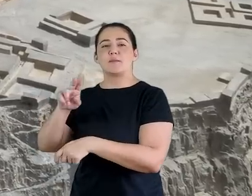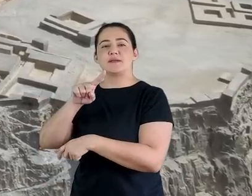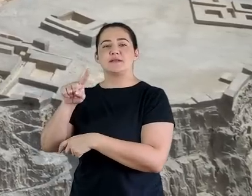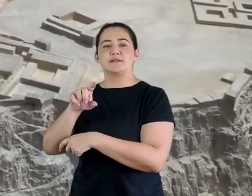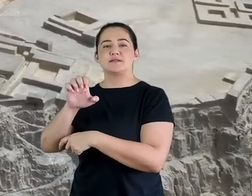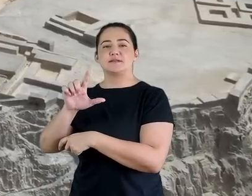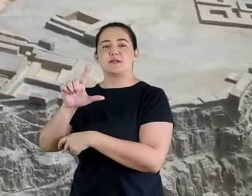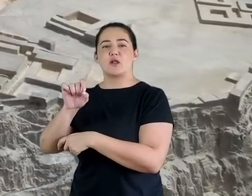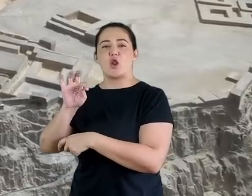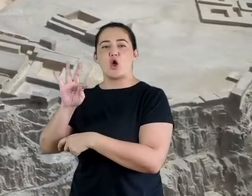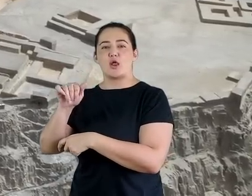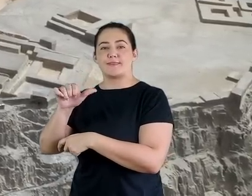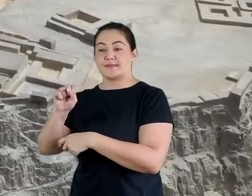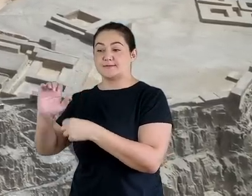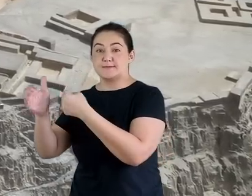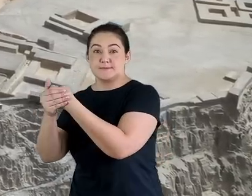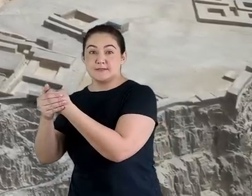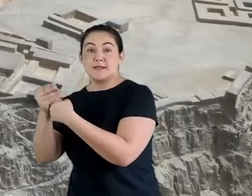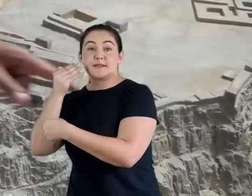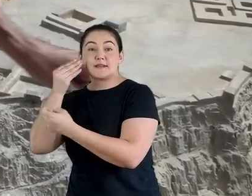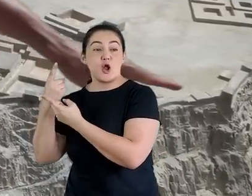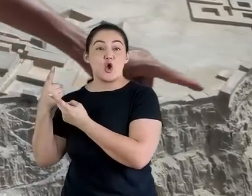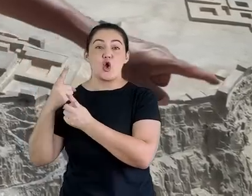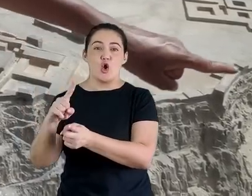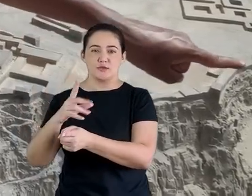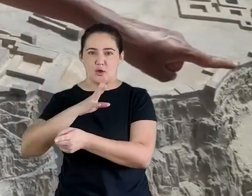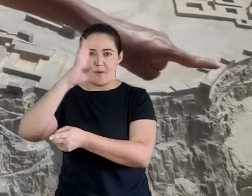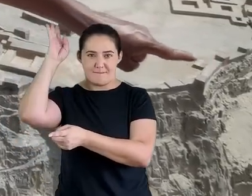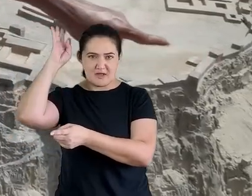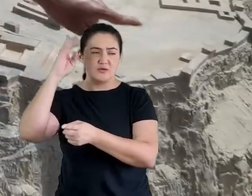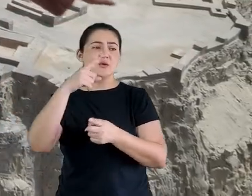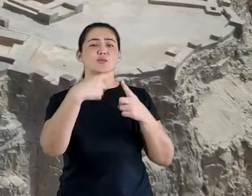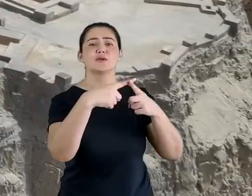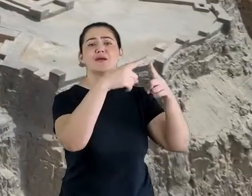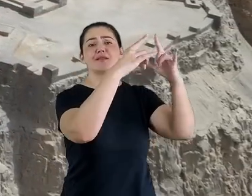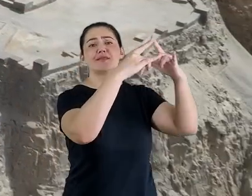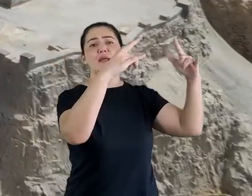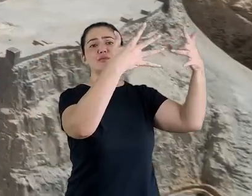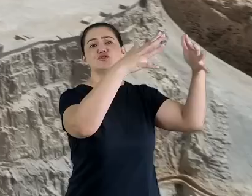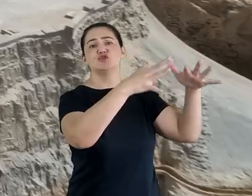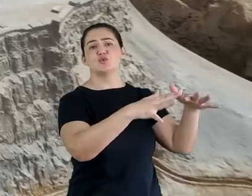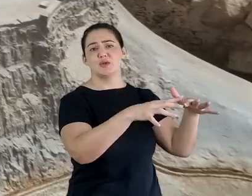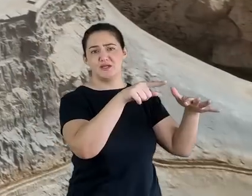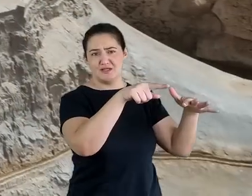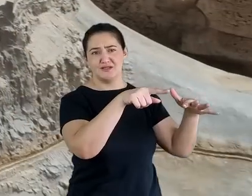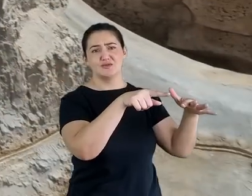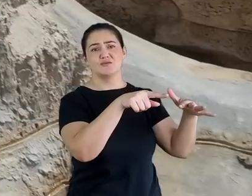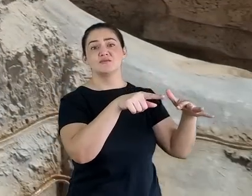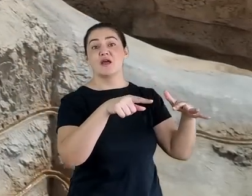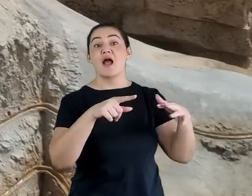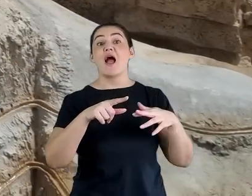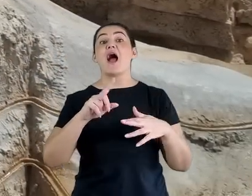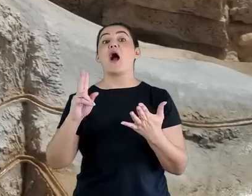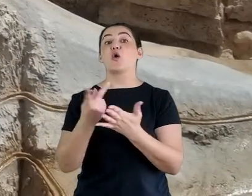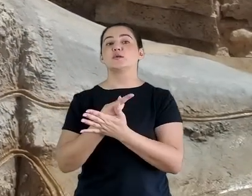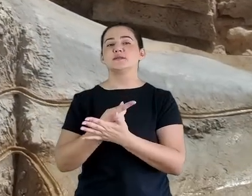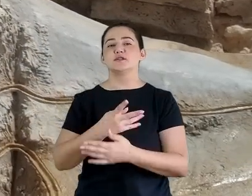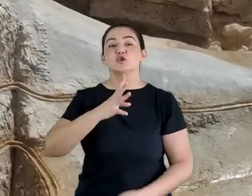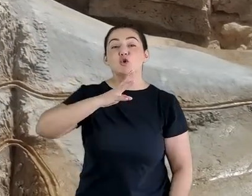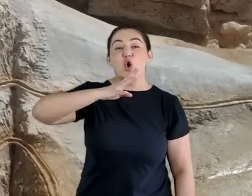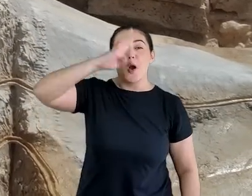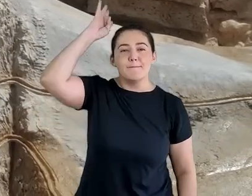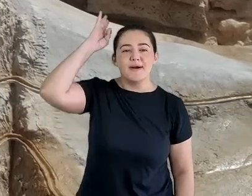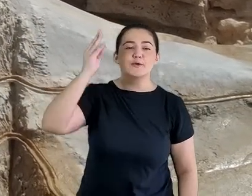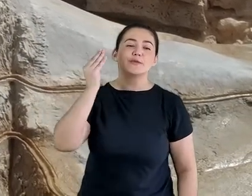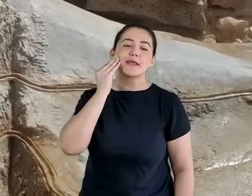foi destruído, os romanos finalmente construíram uma rampa para atacar os zelotes. E quando eles estavam aqui em cima